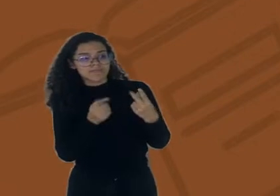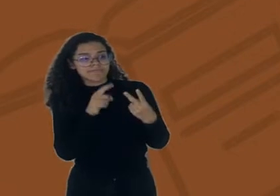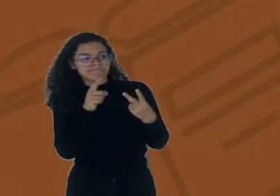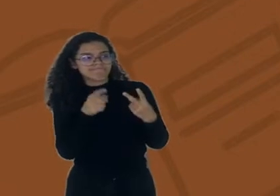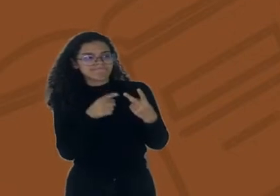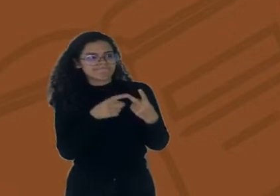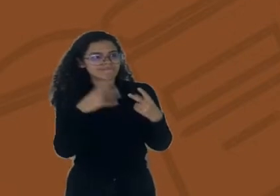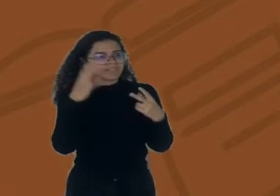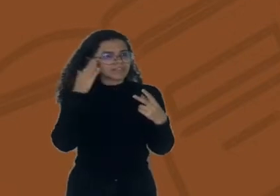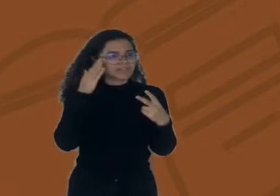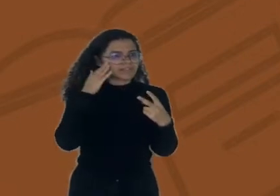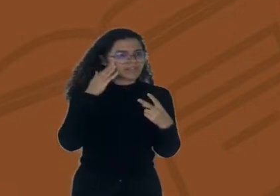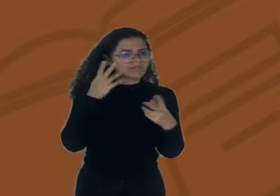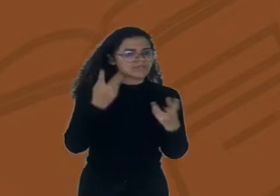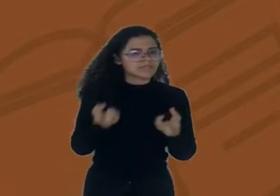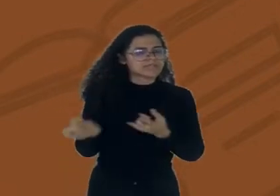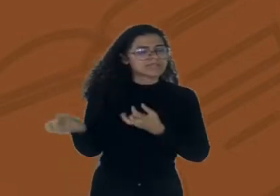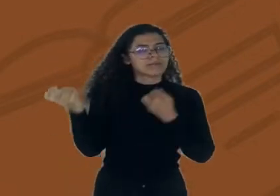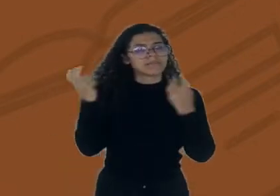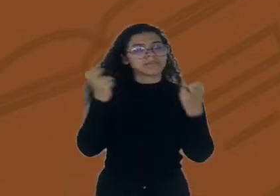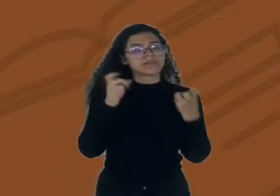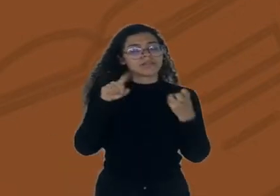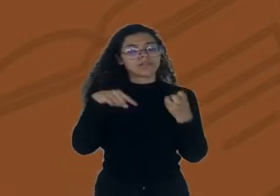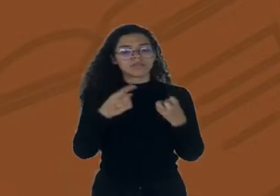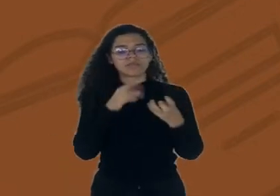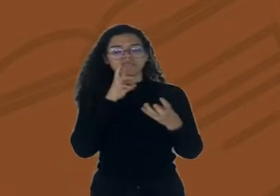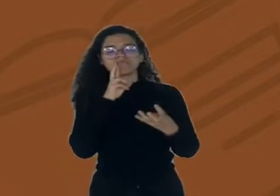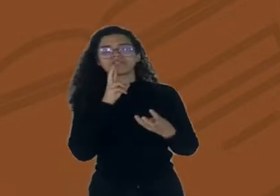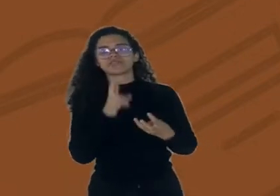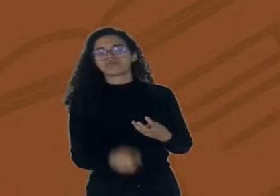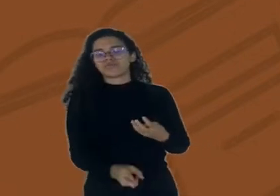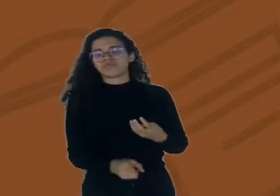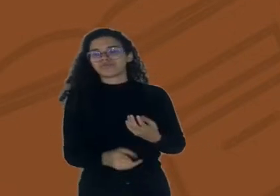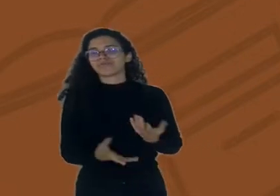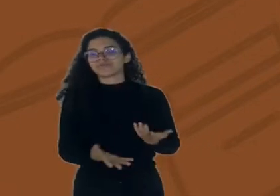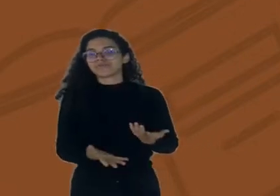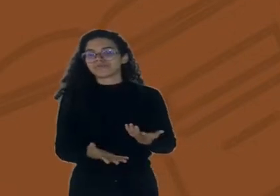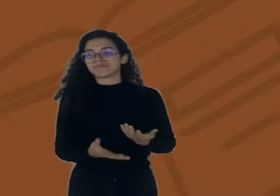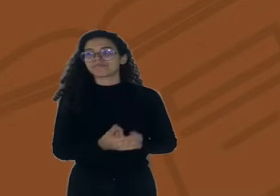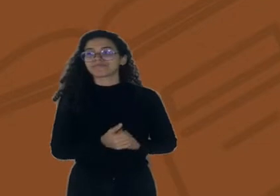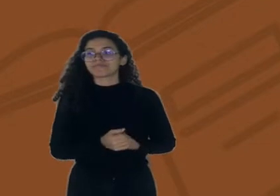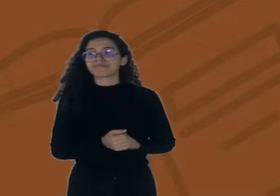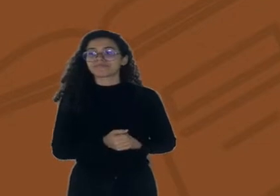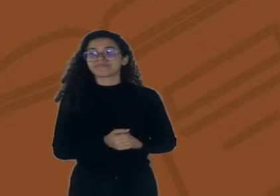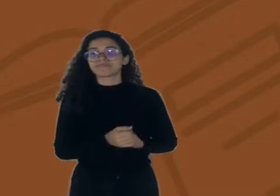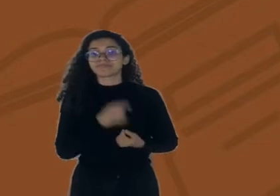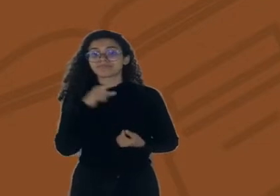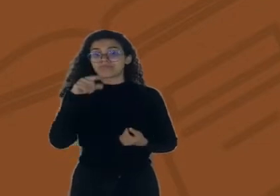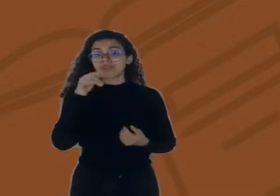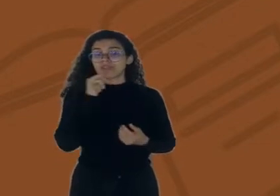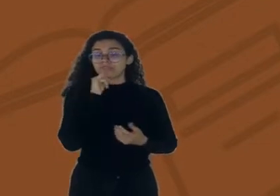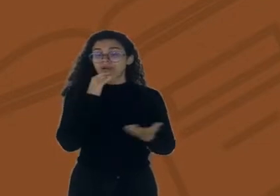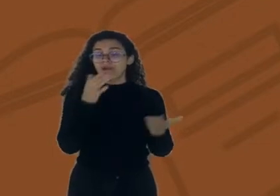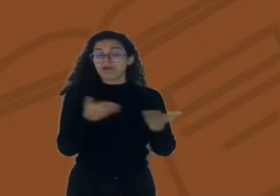processar essas informações e enviar uma resposta. Agora mesmo, vocês estão aí do outro lado da